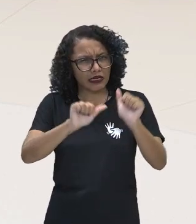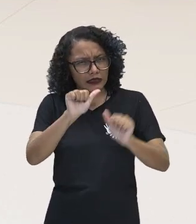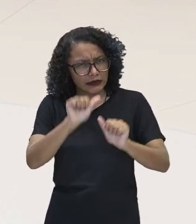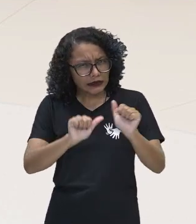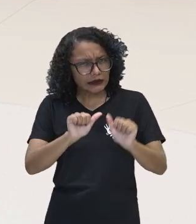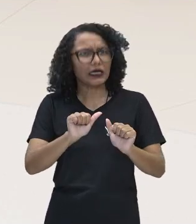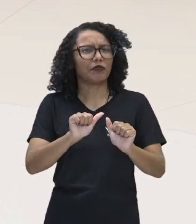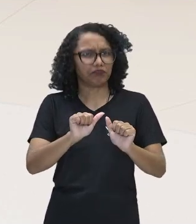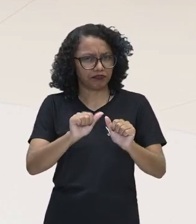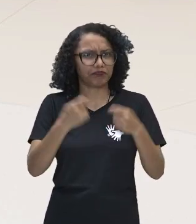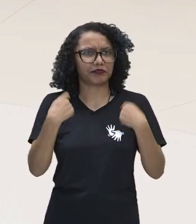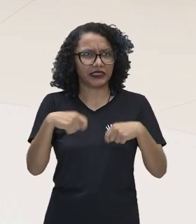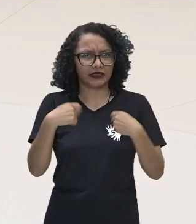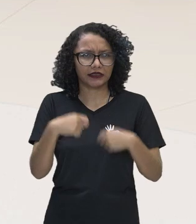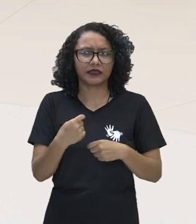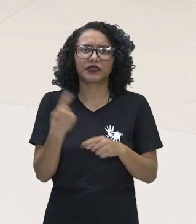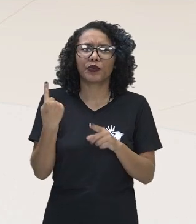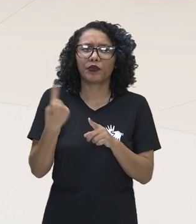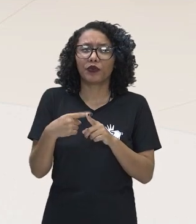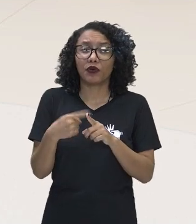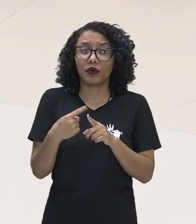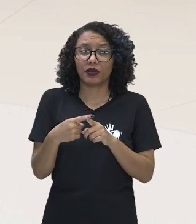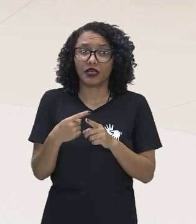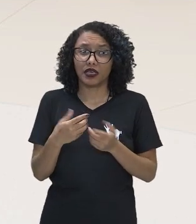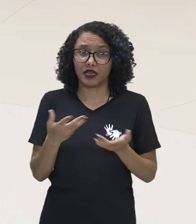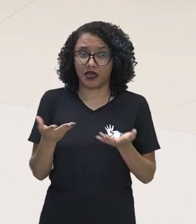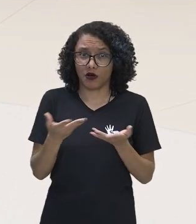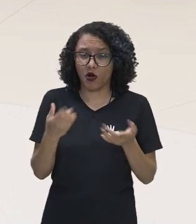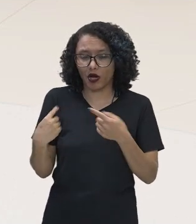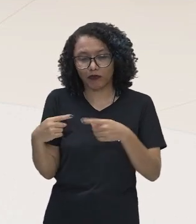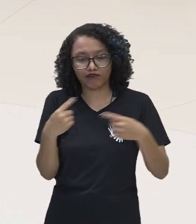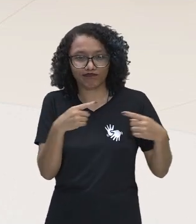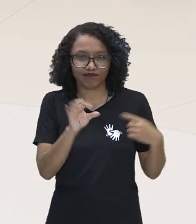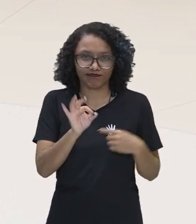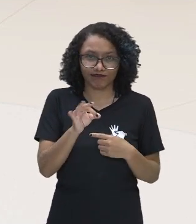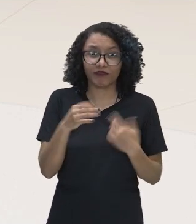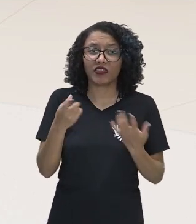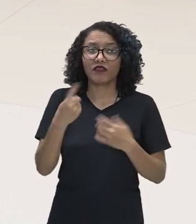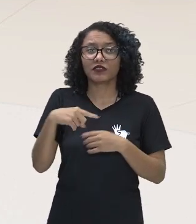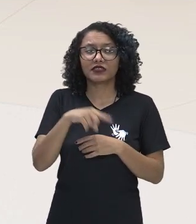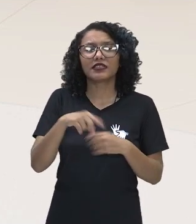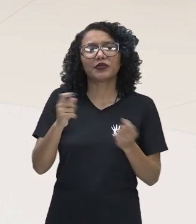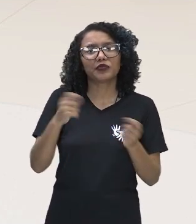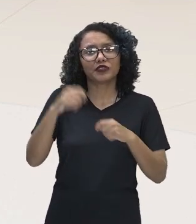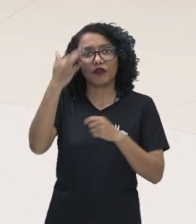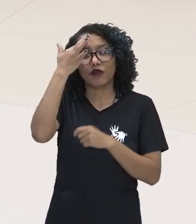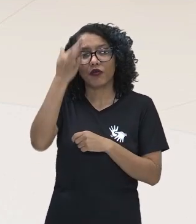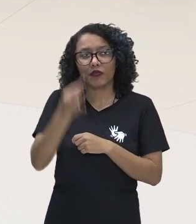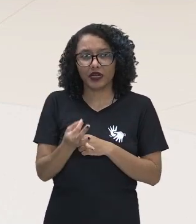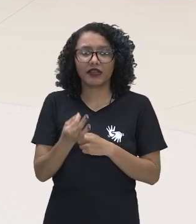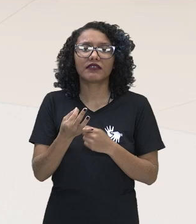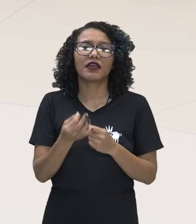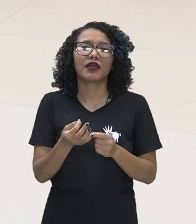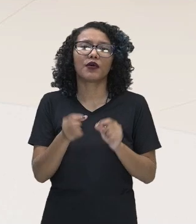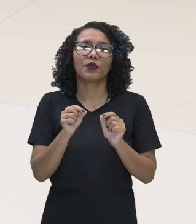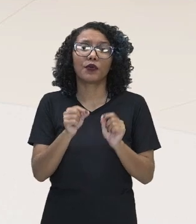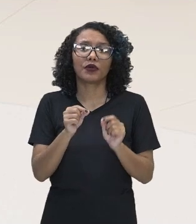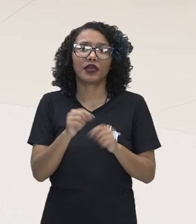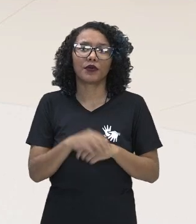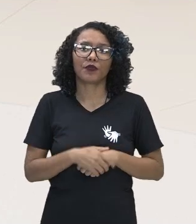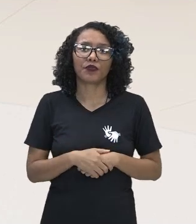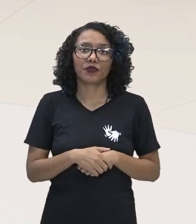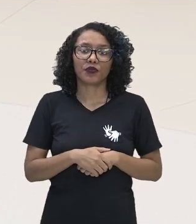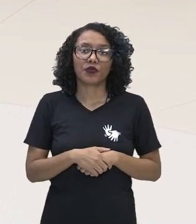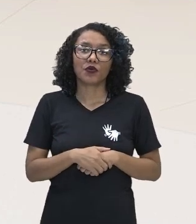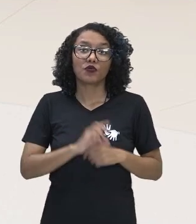bastante atenção, porque é a partir desse debate que a gente vai ter aqui que vocês vão compreender um pouco do papel e da importância